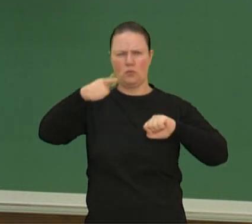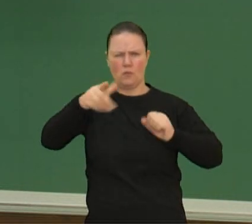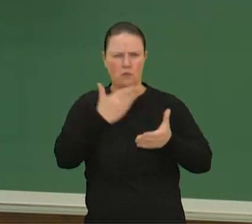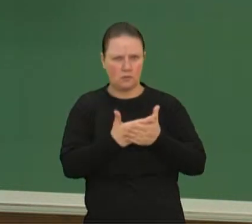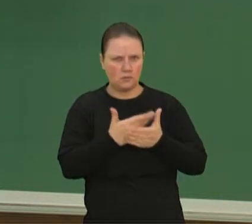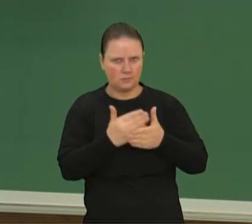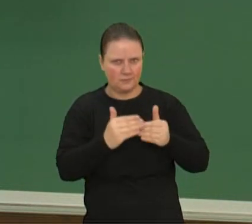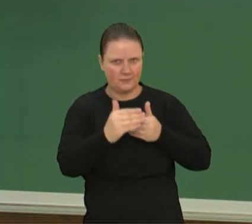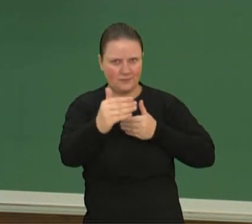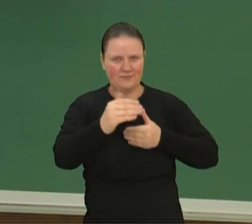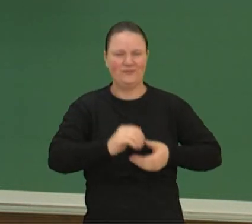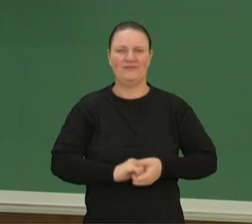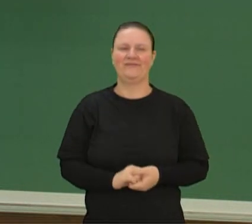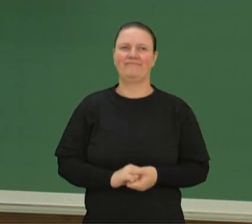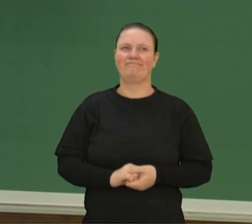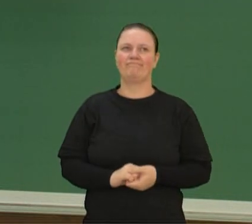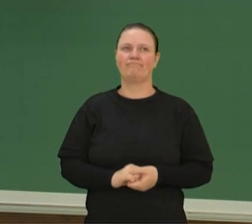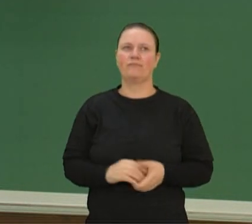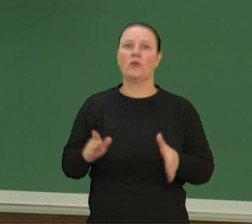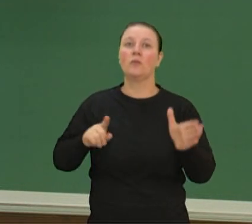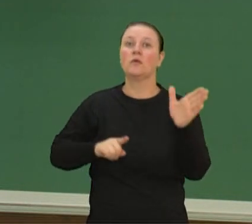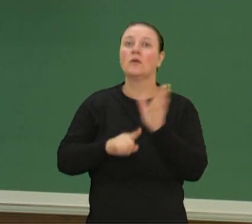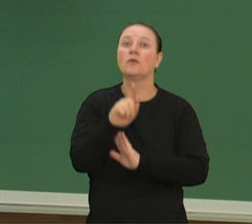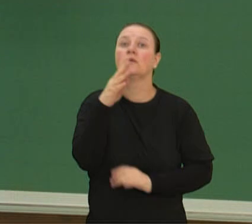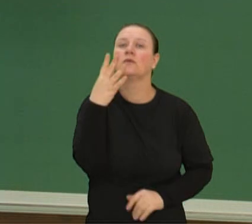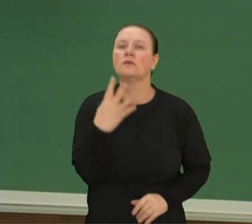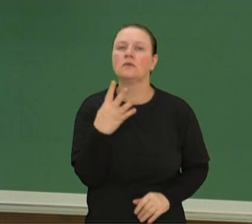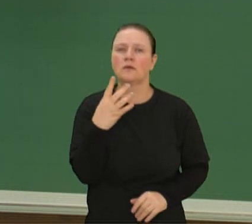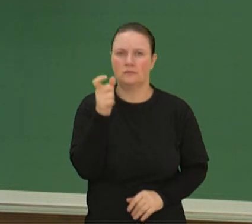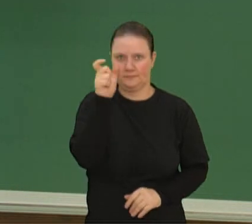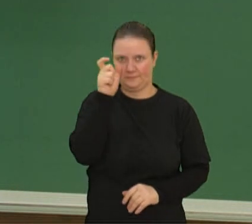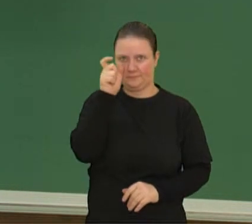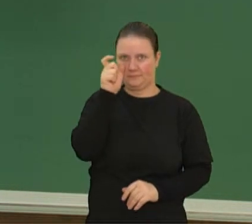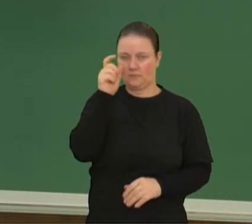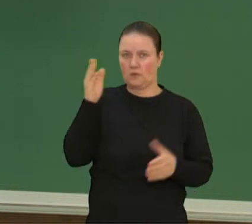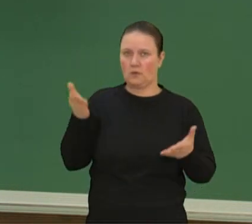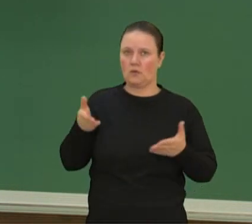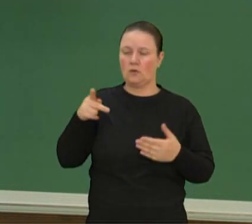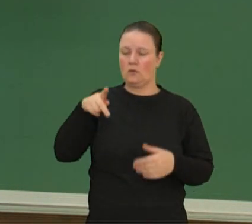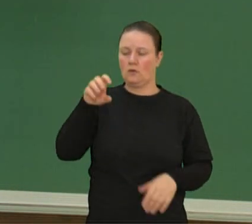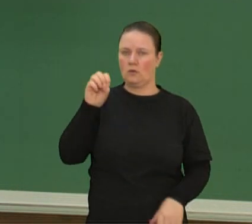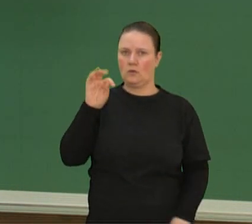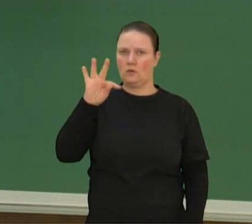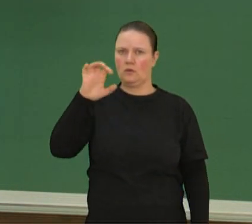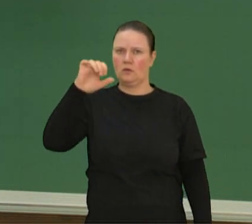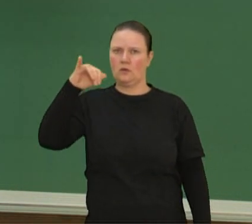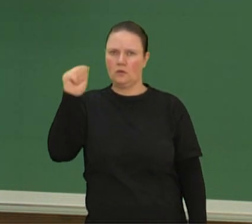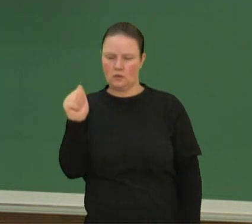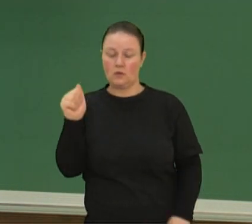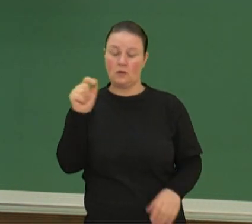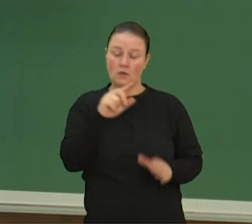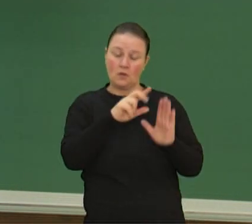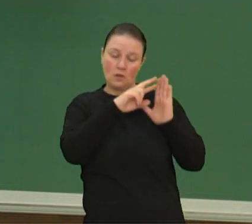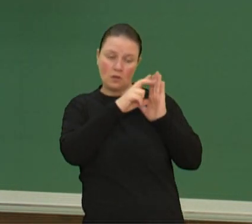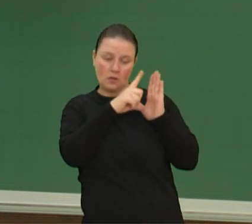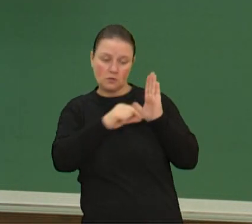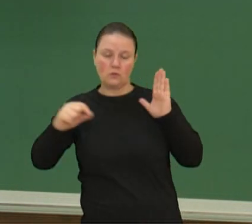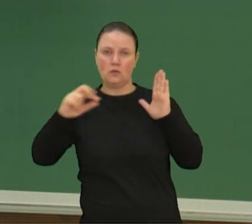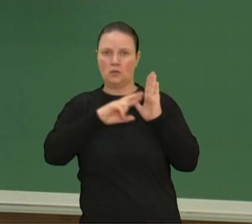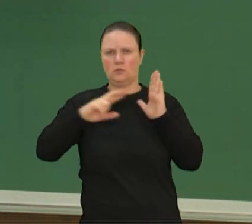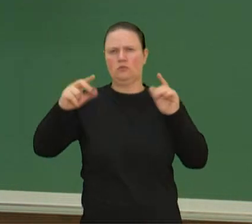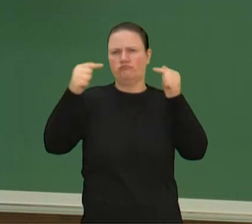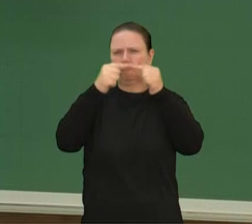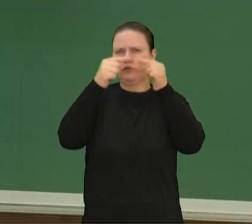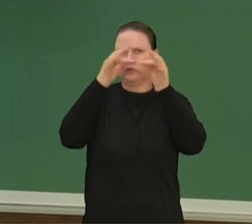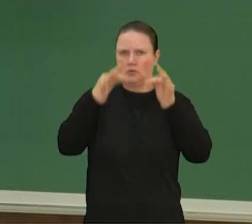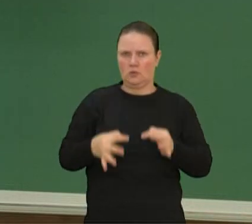aula. Quiz 4. Me acompanhe. No tocante à potência muscular, assinale a alternativa que contempla